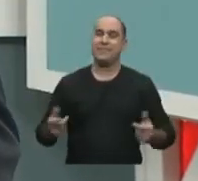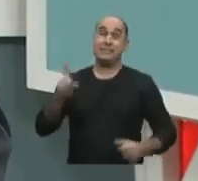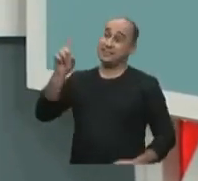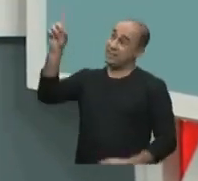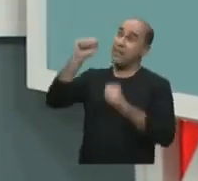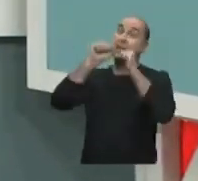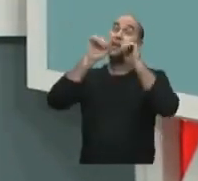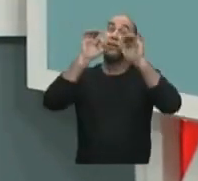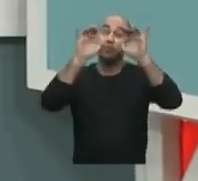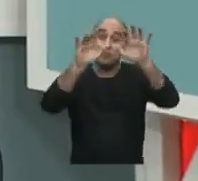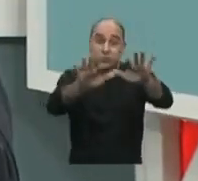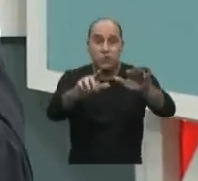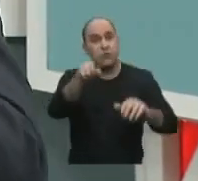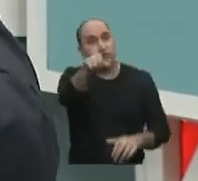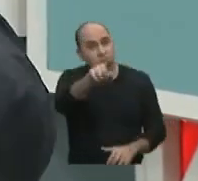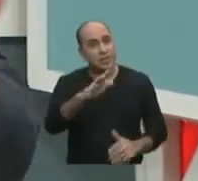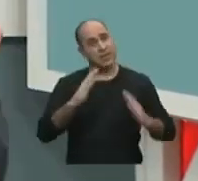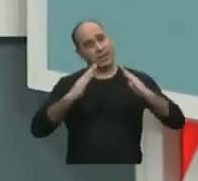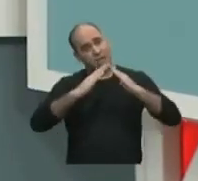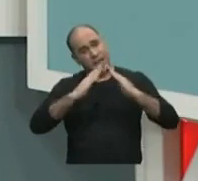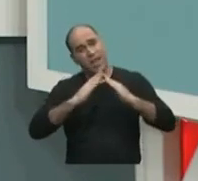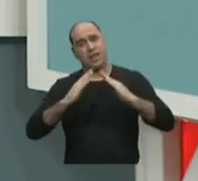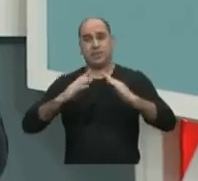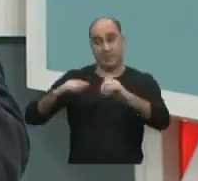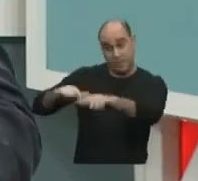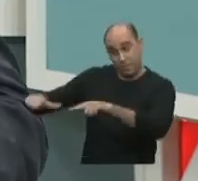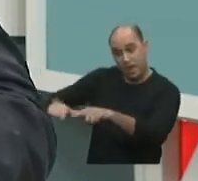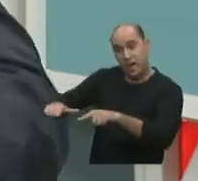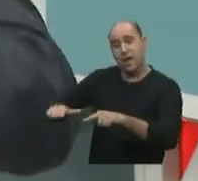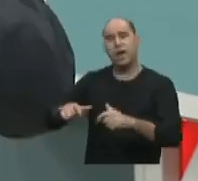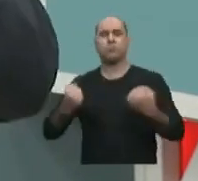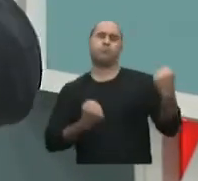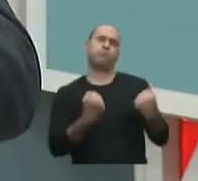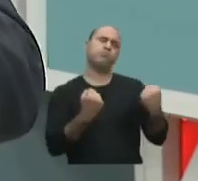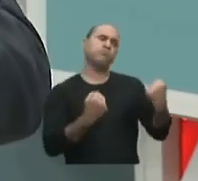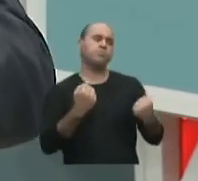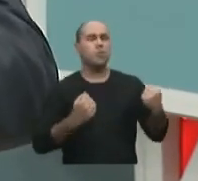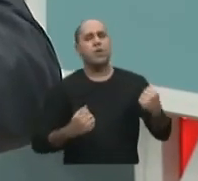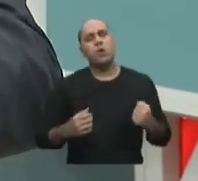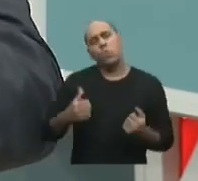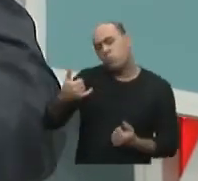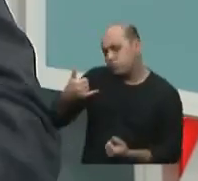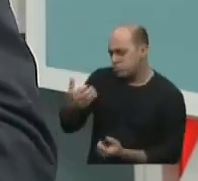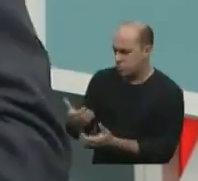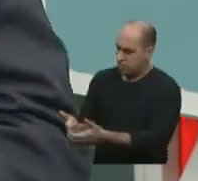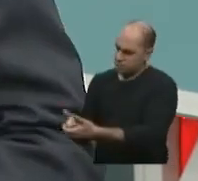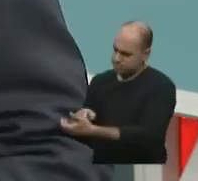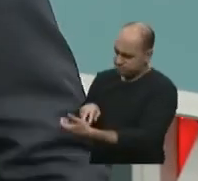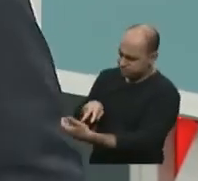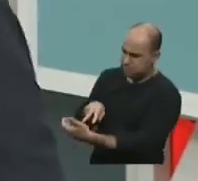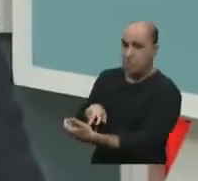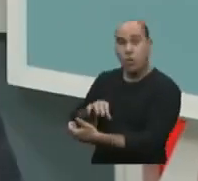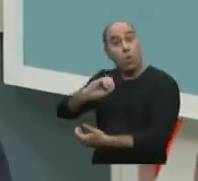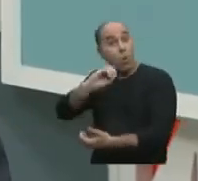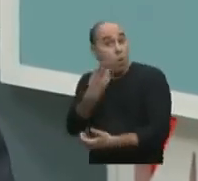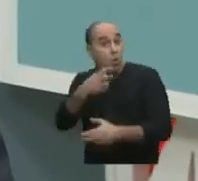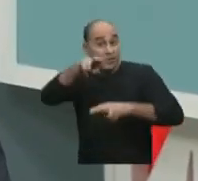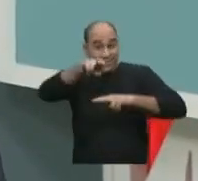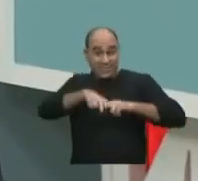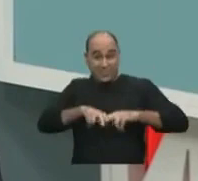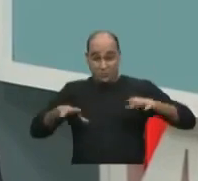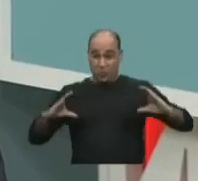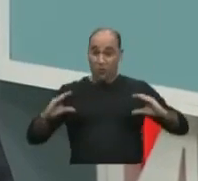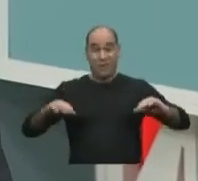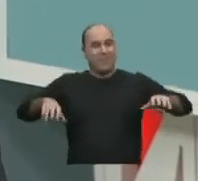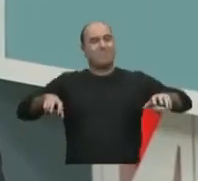abençoe muito, você que está em casa, no trabalho, em trânsito, no celular, ou quem sabe você está no sofá da